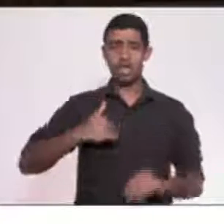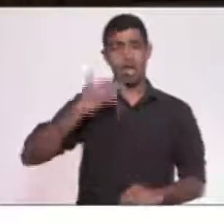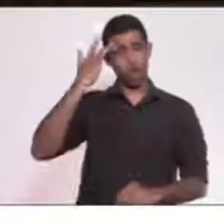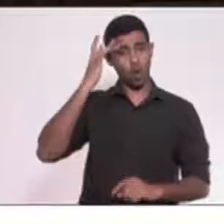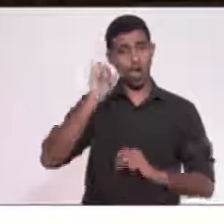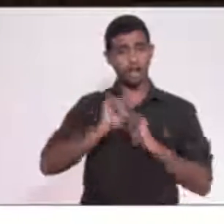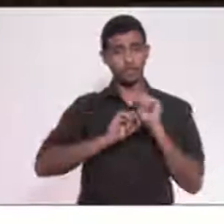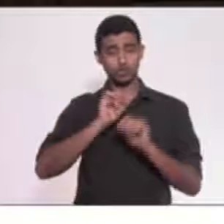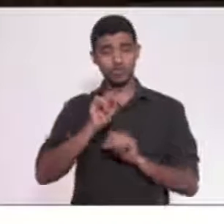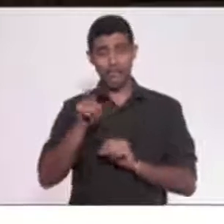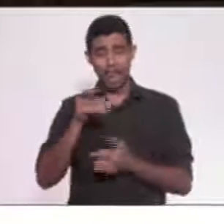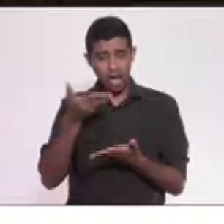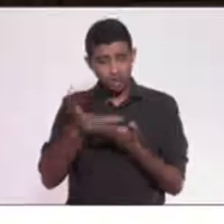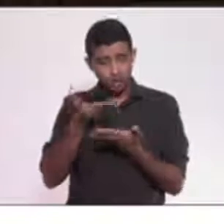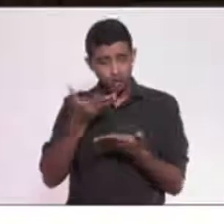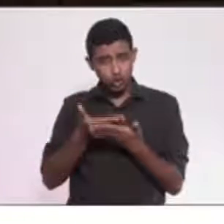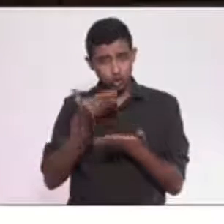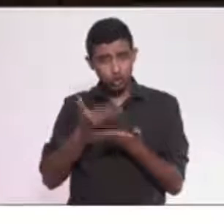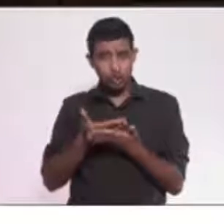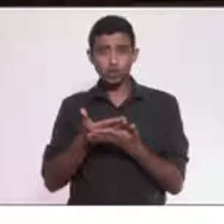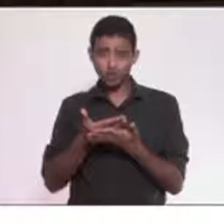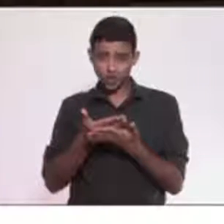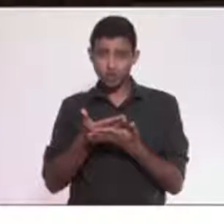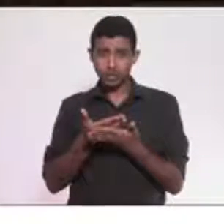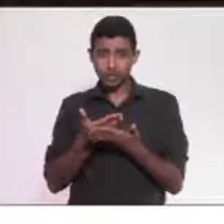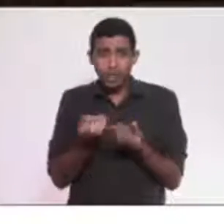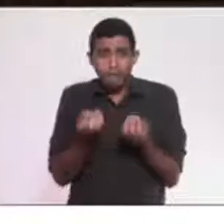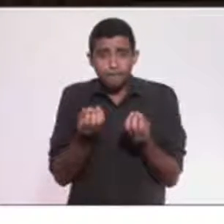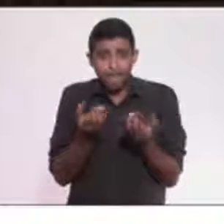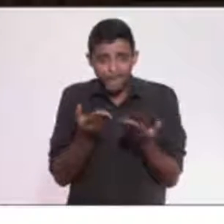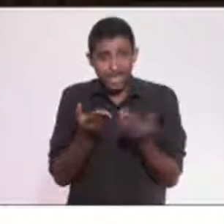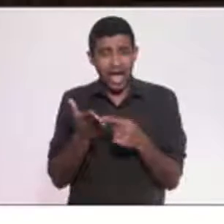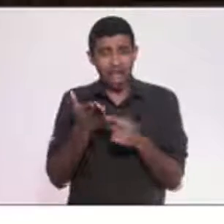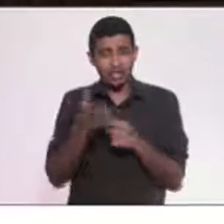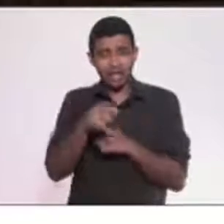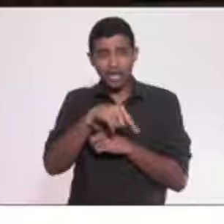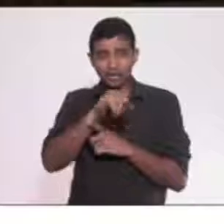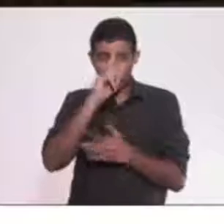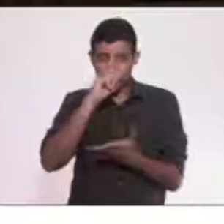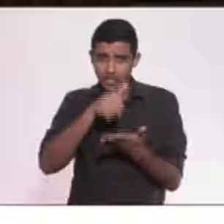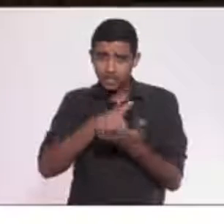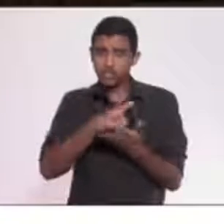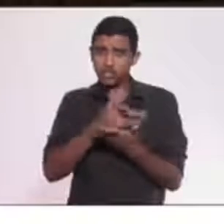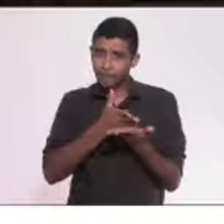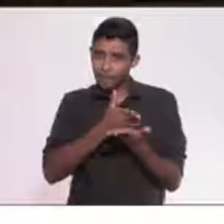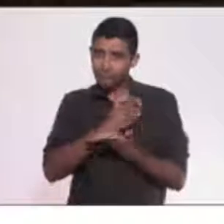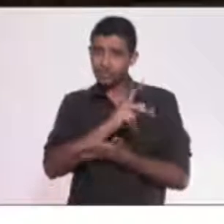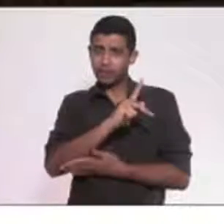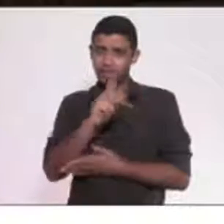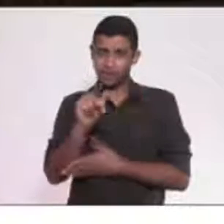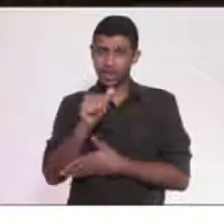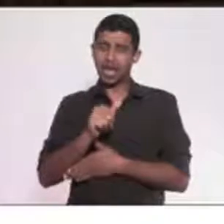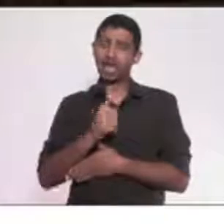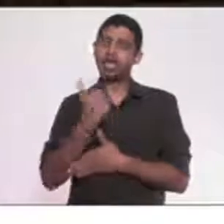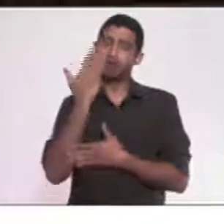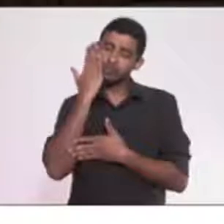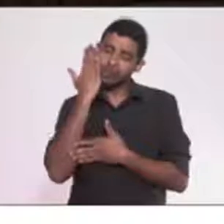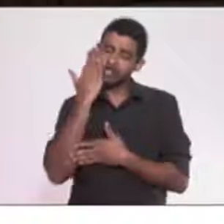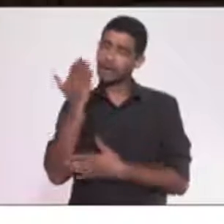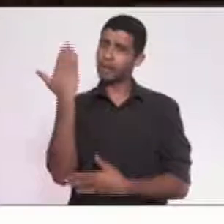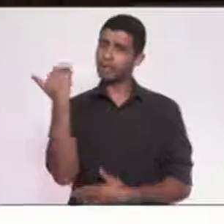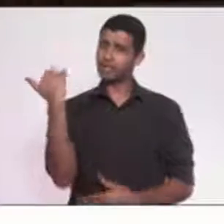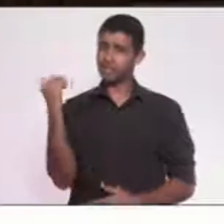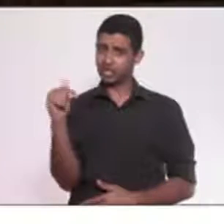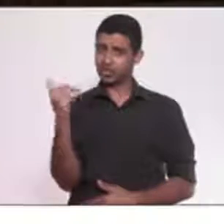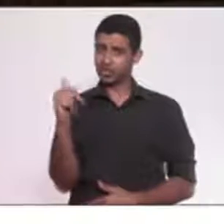esse estudo deveria já ter chegado para fundamentar a aprovação do PPA. Eu reconheço que no quadrinho passado não houve e